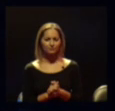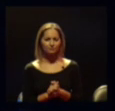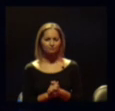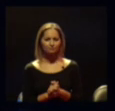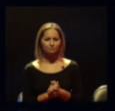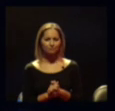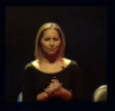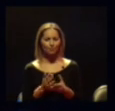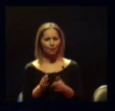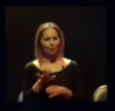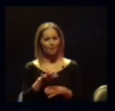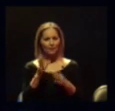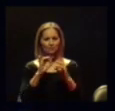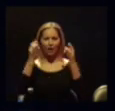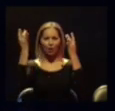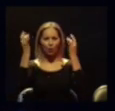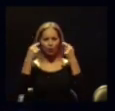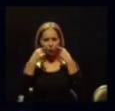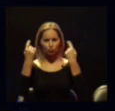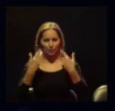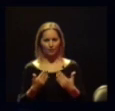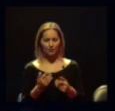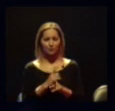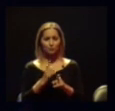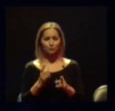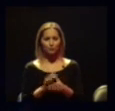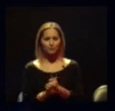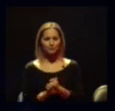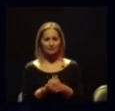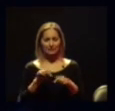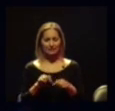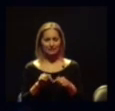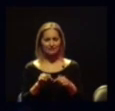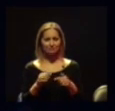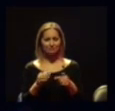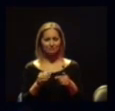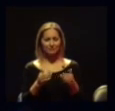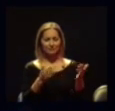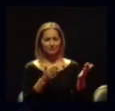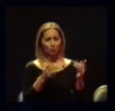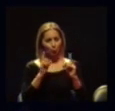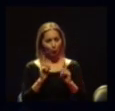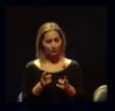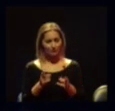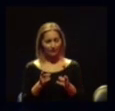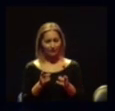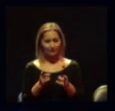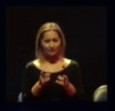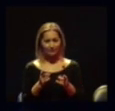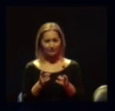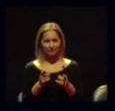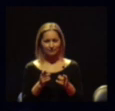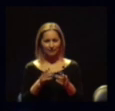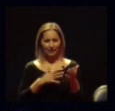mais lúdica, porque vamos receber aqui, começar por receber aqui,